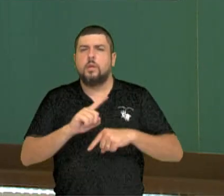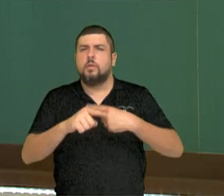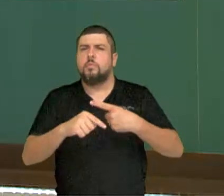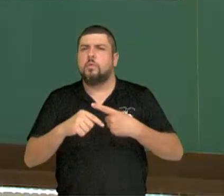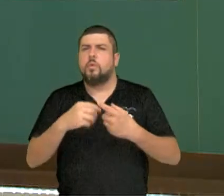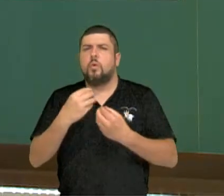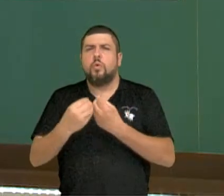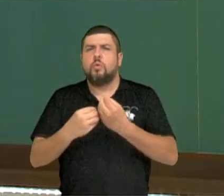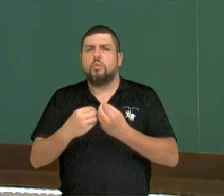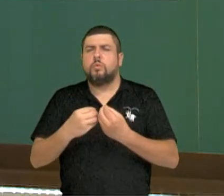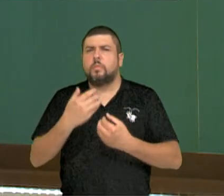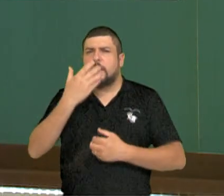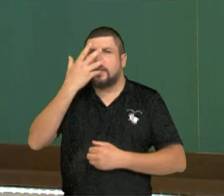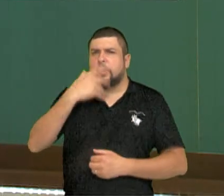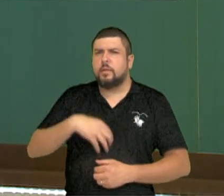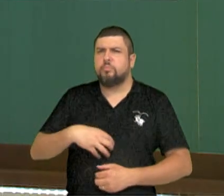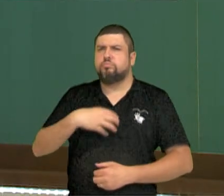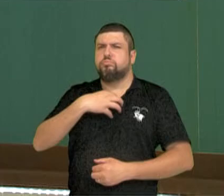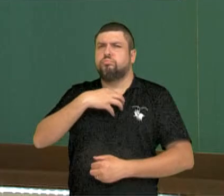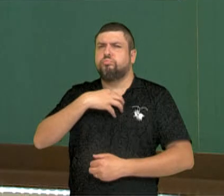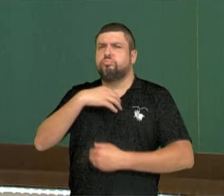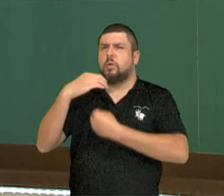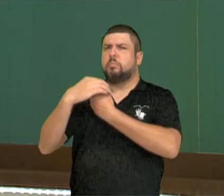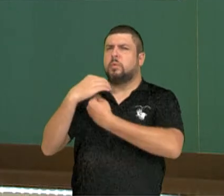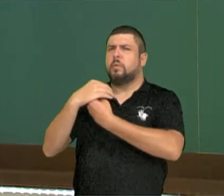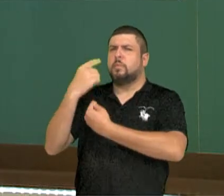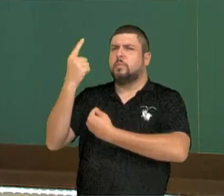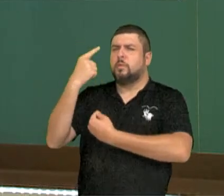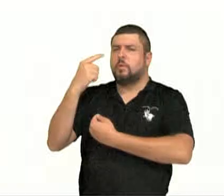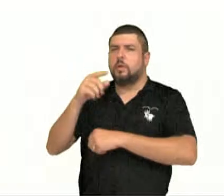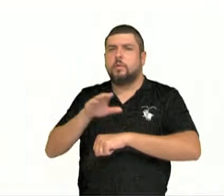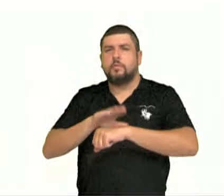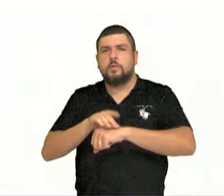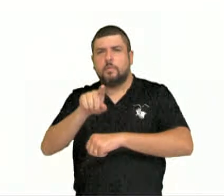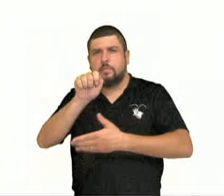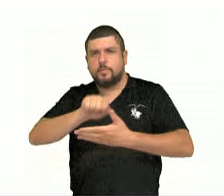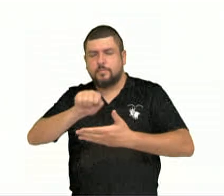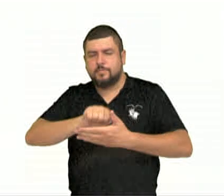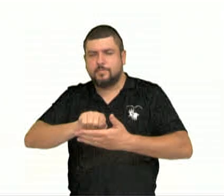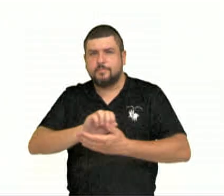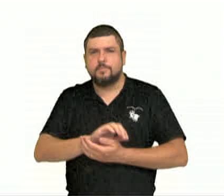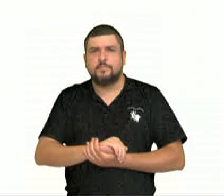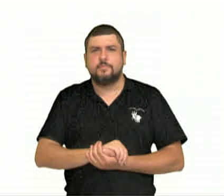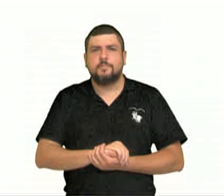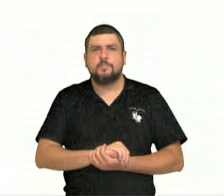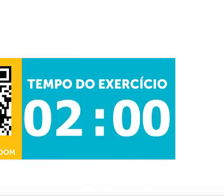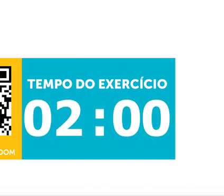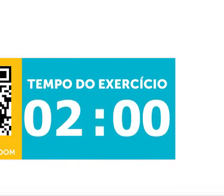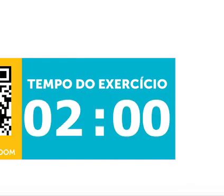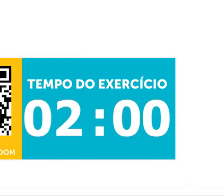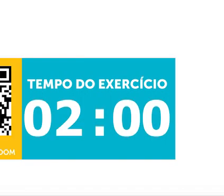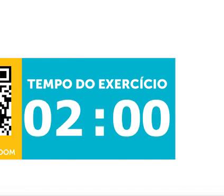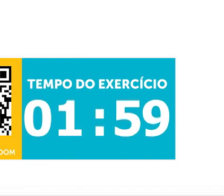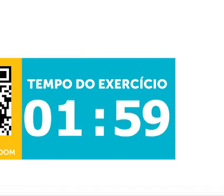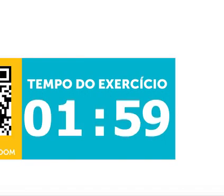sente ouvindo todas essas instruções e ordens, tá? Um tempinho para você, já voltamos.